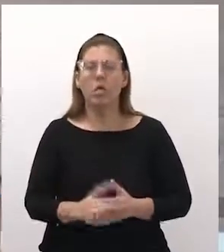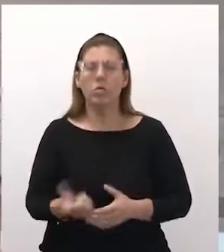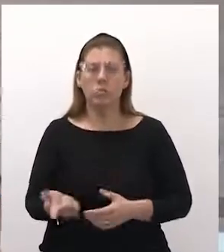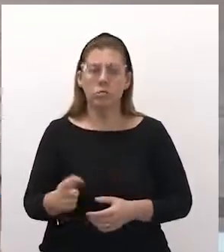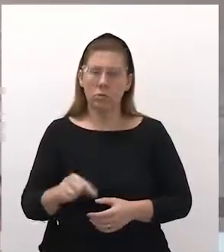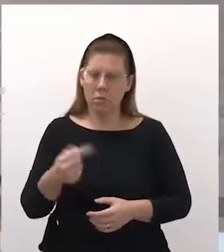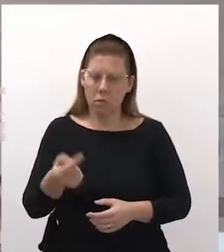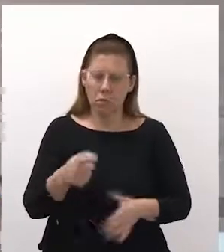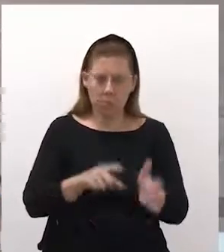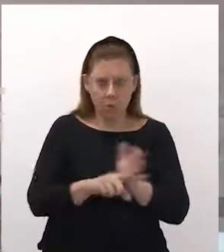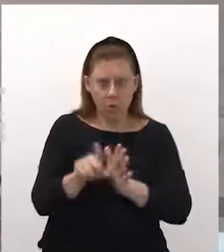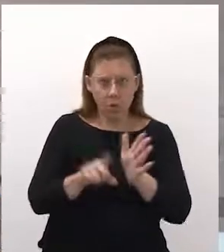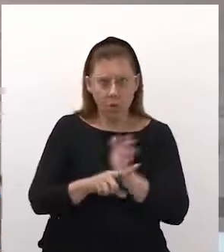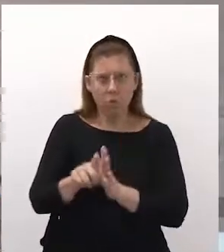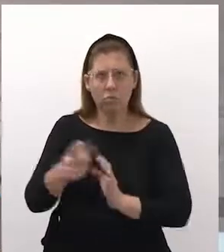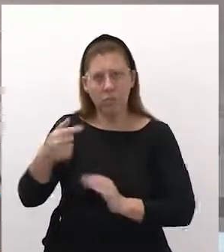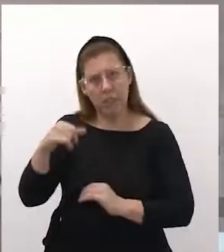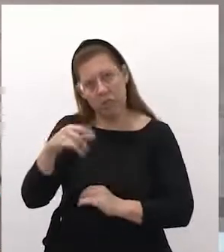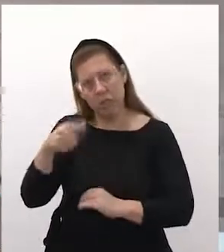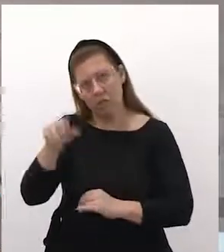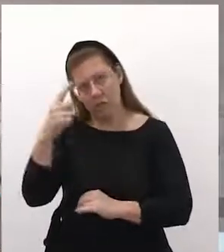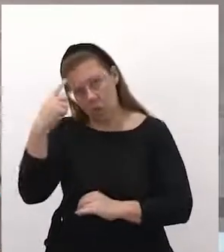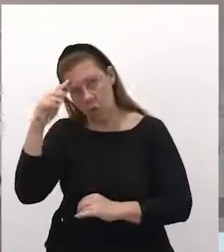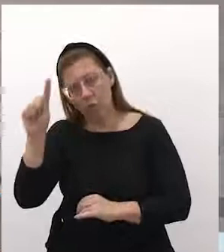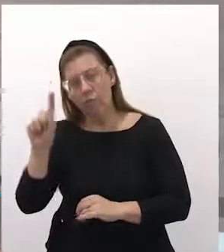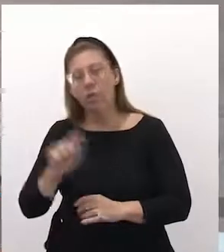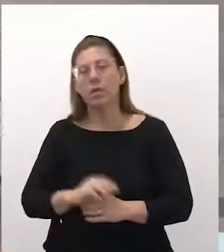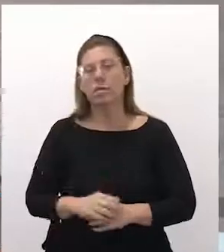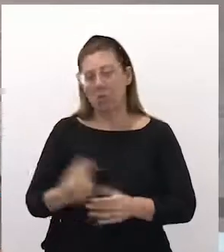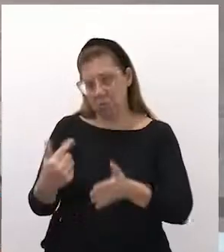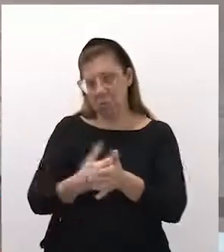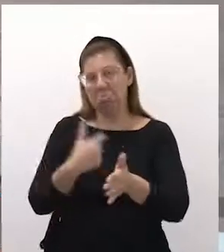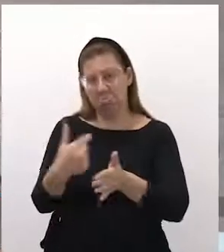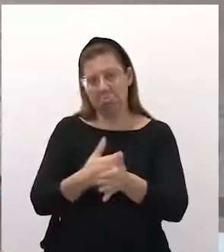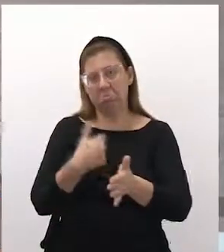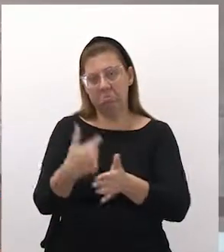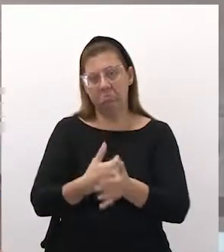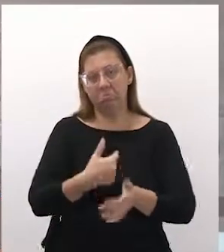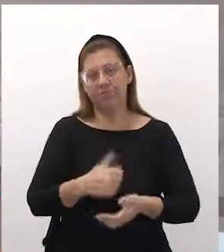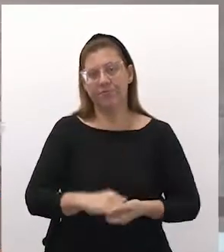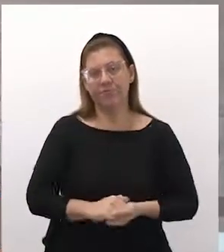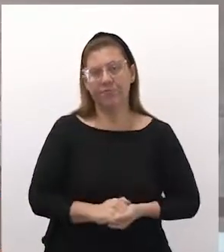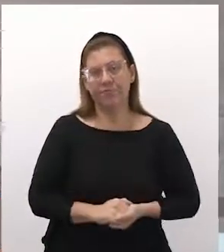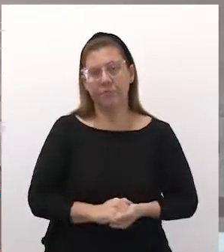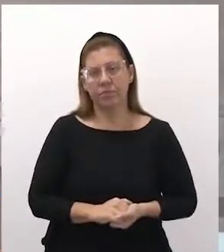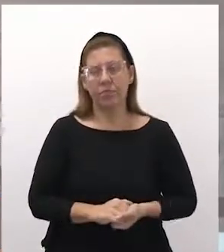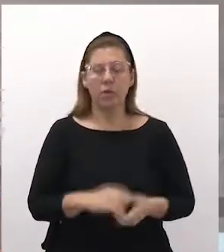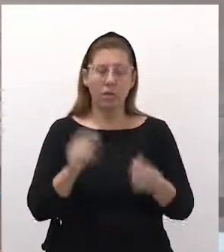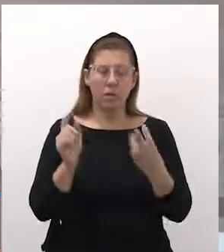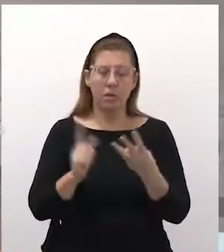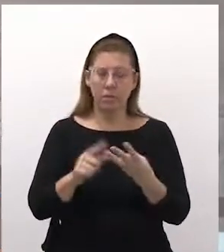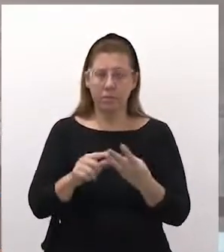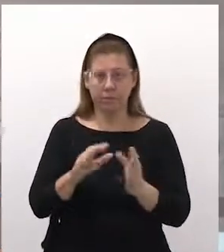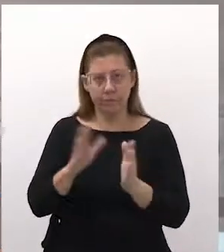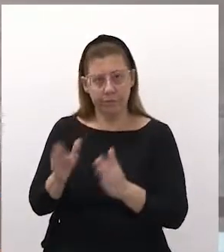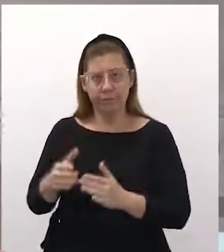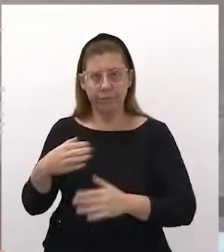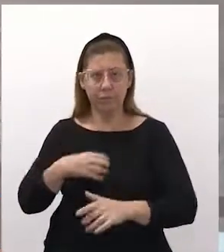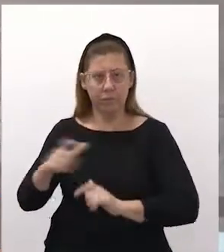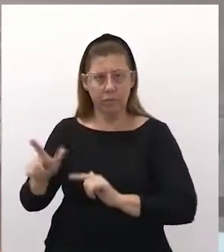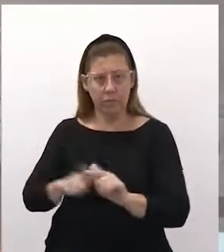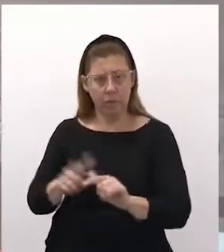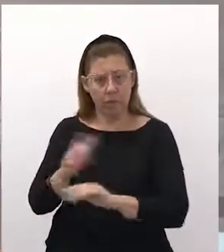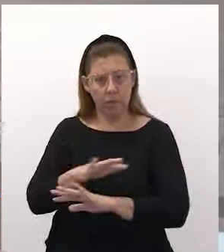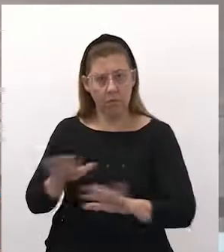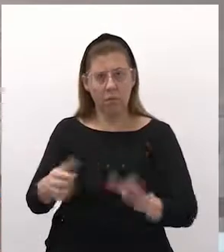nas perguntas, se vocês ficarem com alguma dúvida, tá? Basicamente isso. E a terceira forma de trabalho infantil, que eu